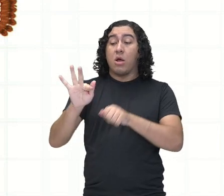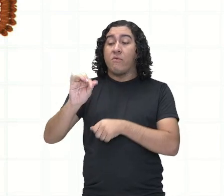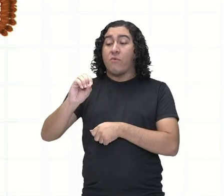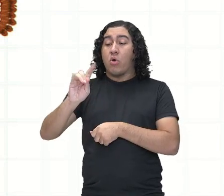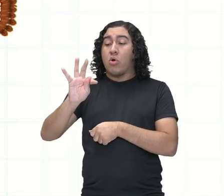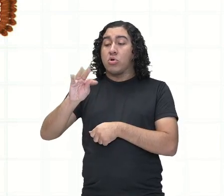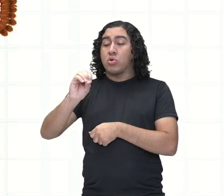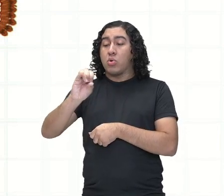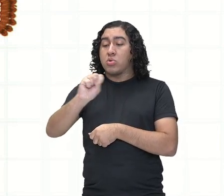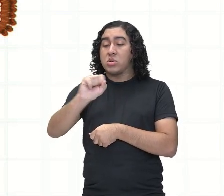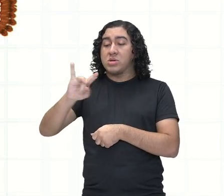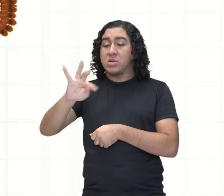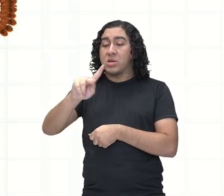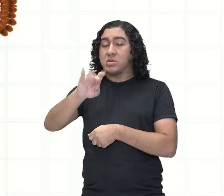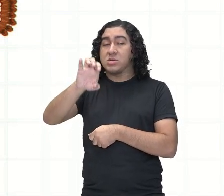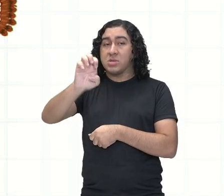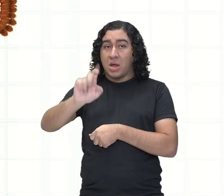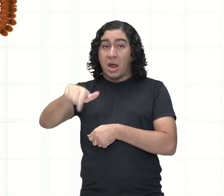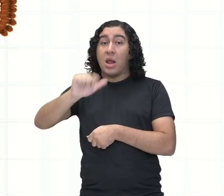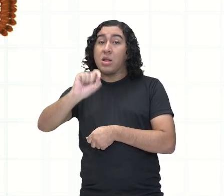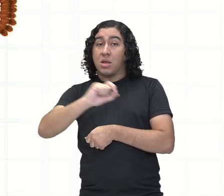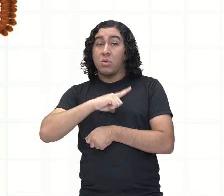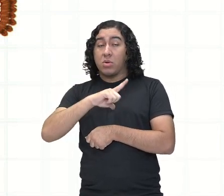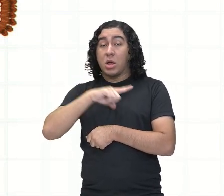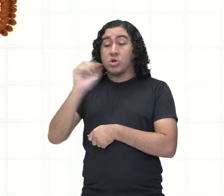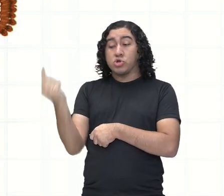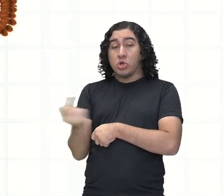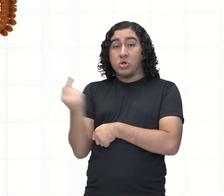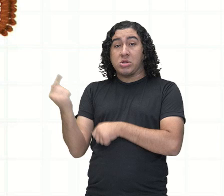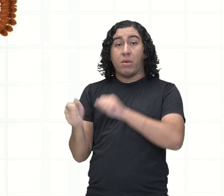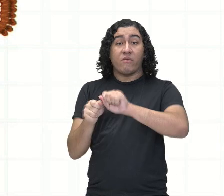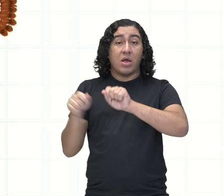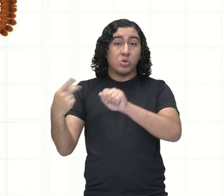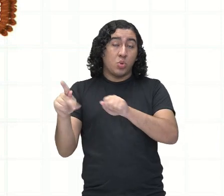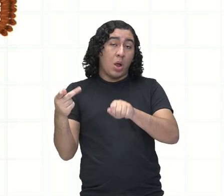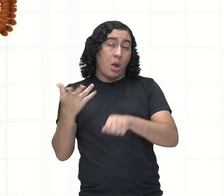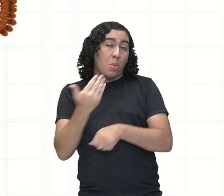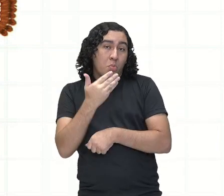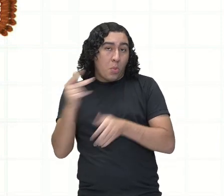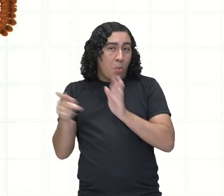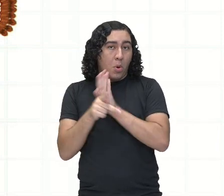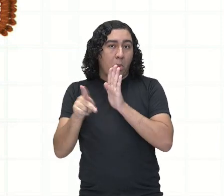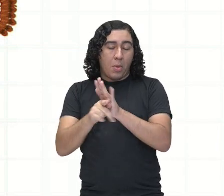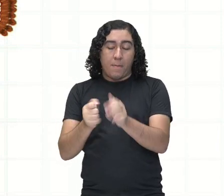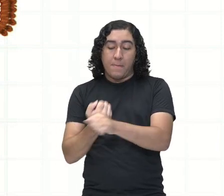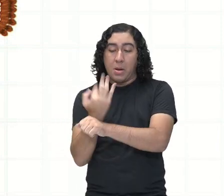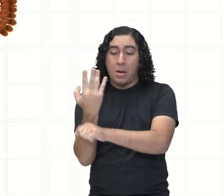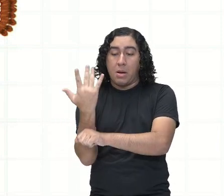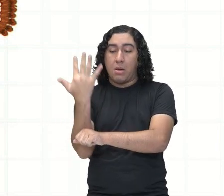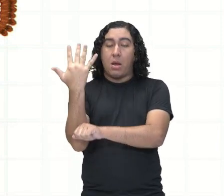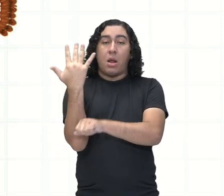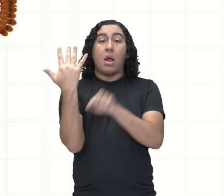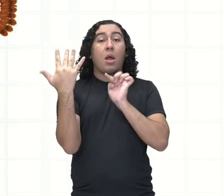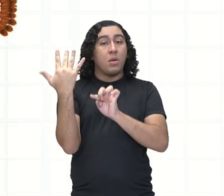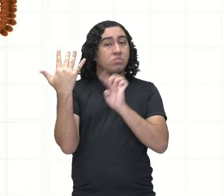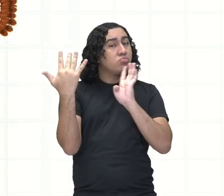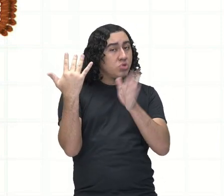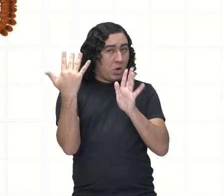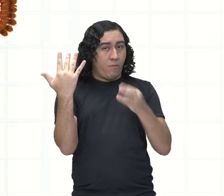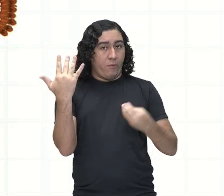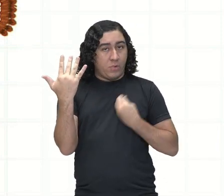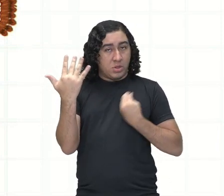Então, as plantas são seres autotróficos e eles vão produzir seu próprio alimento. E a partir das plantas